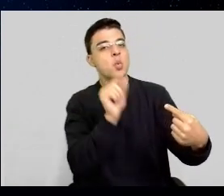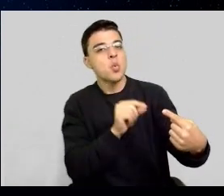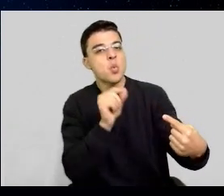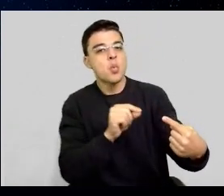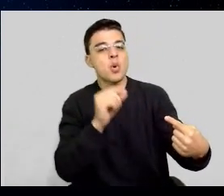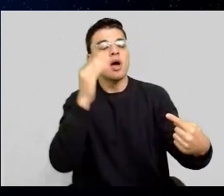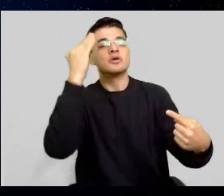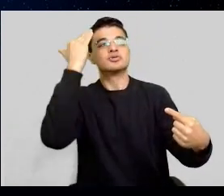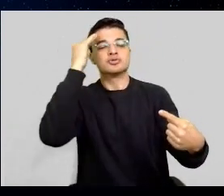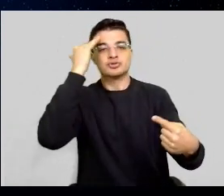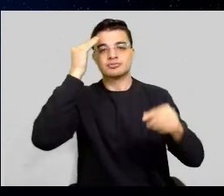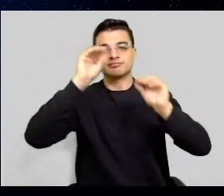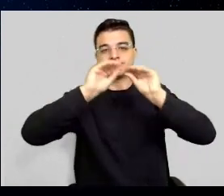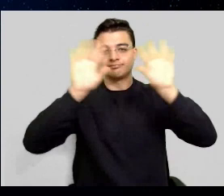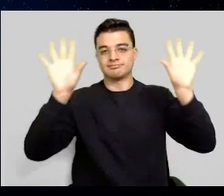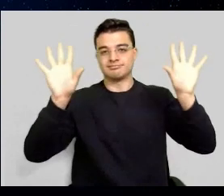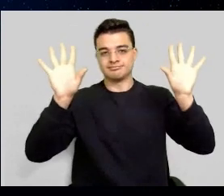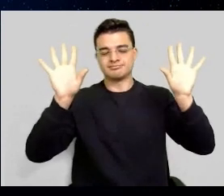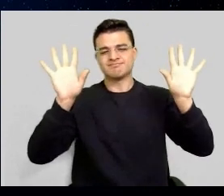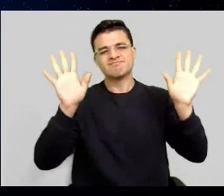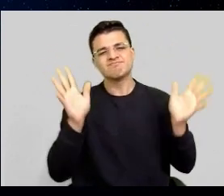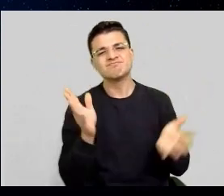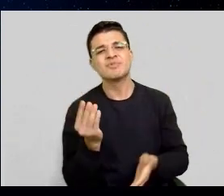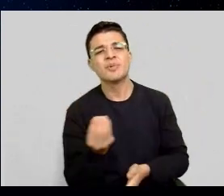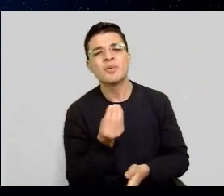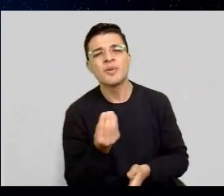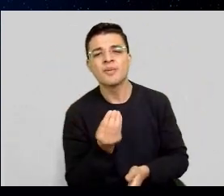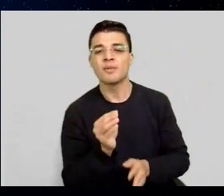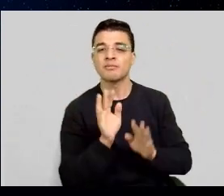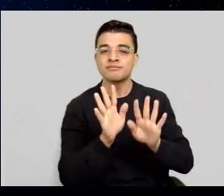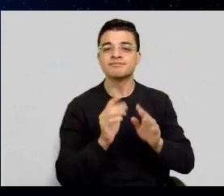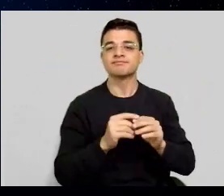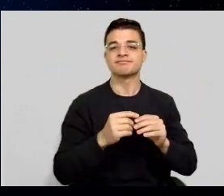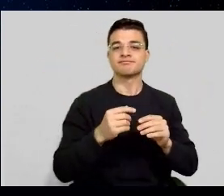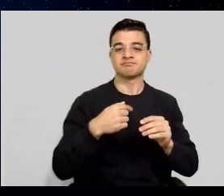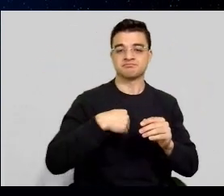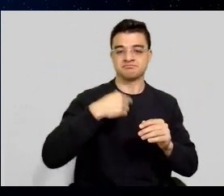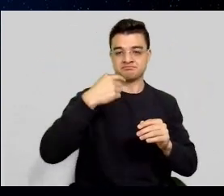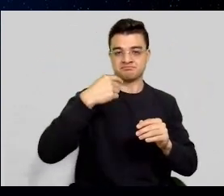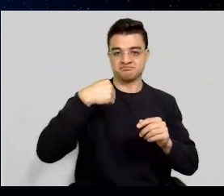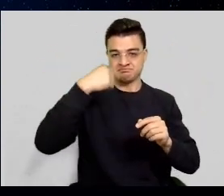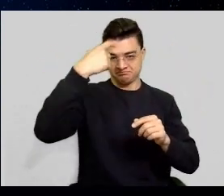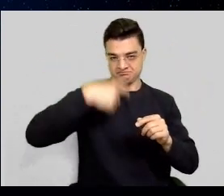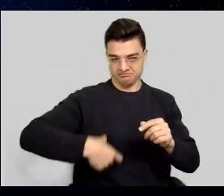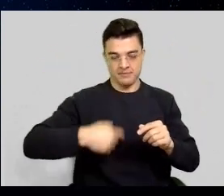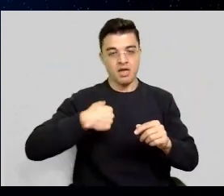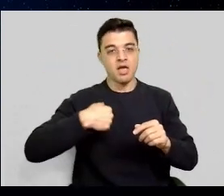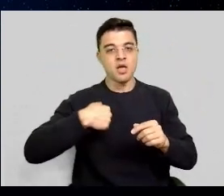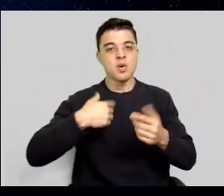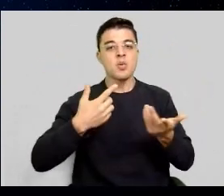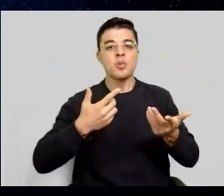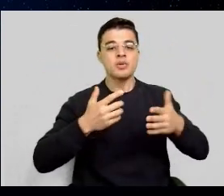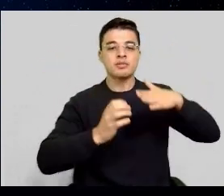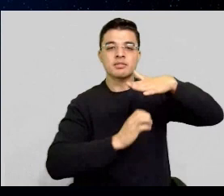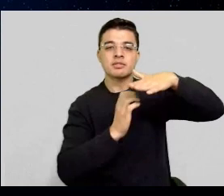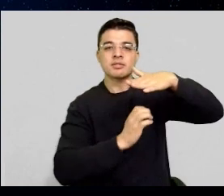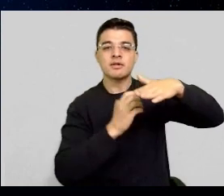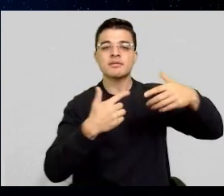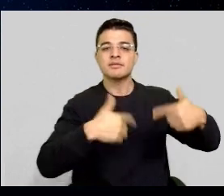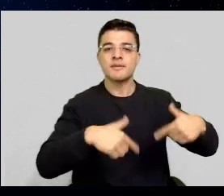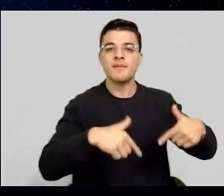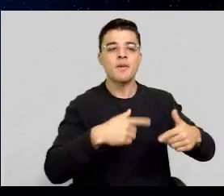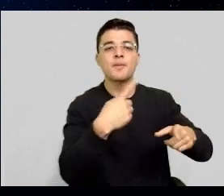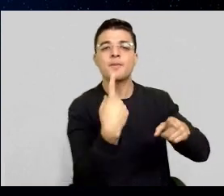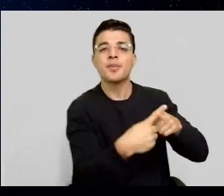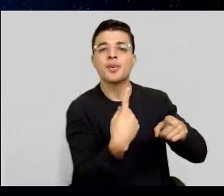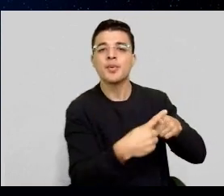do propósito? Se o indivíduo, nós como pessoas, não sabemos o porquê nós estamos dentro de uma organização, nós não